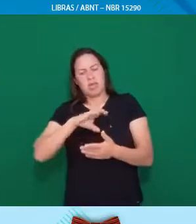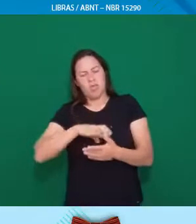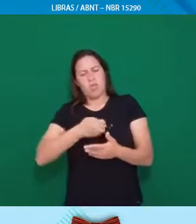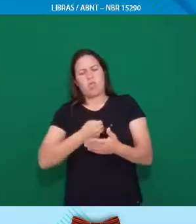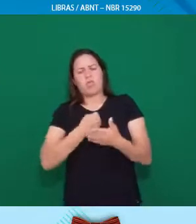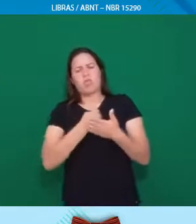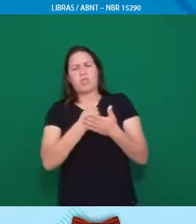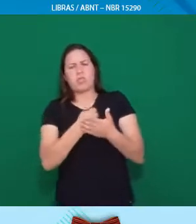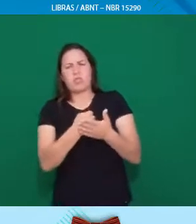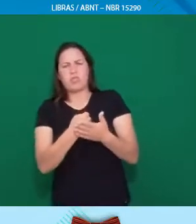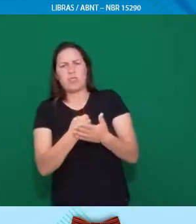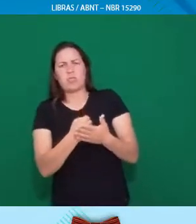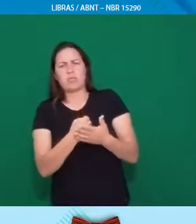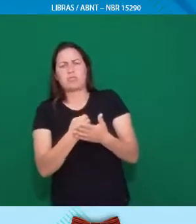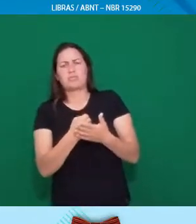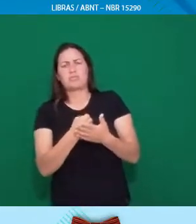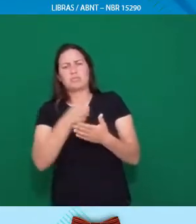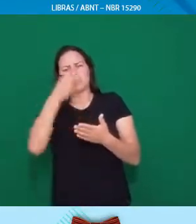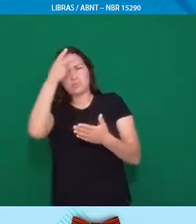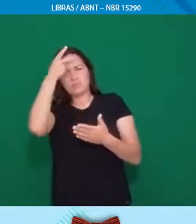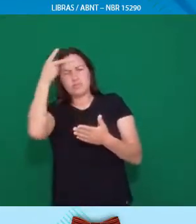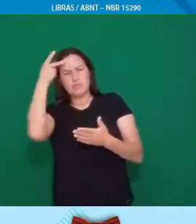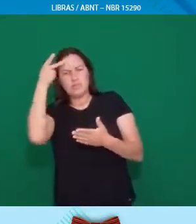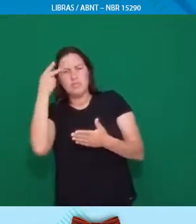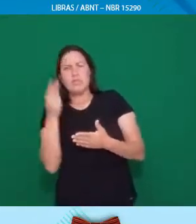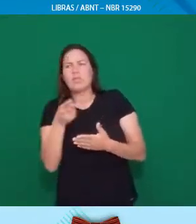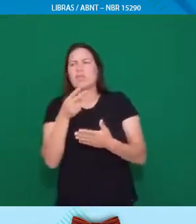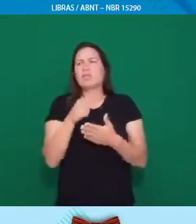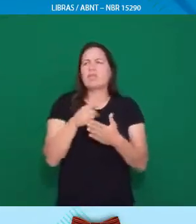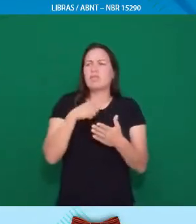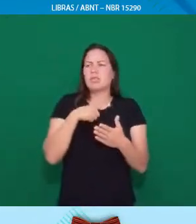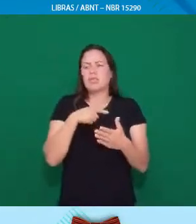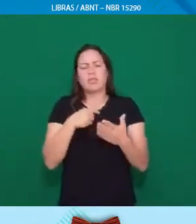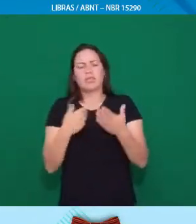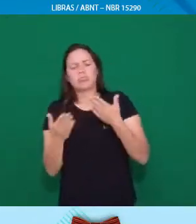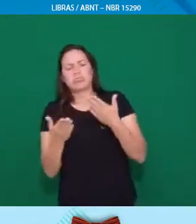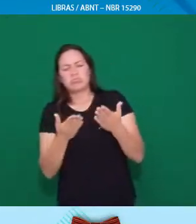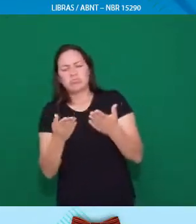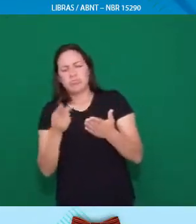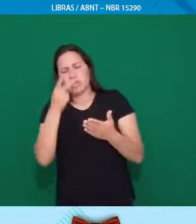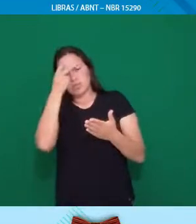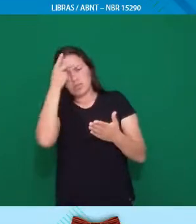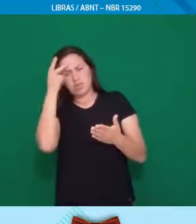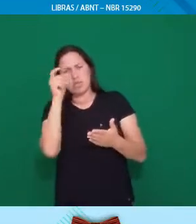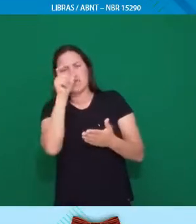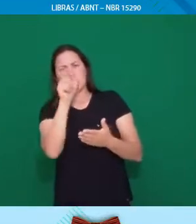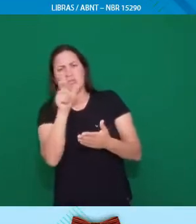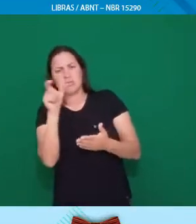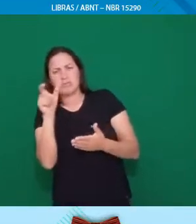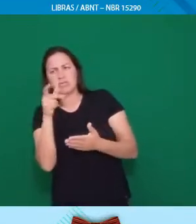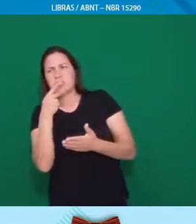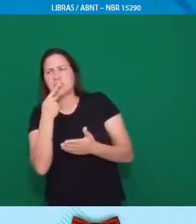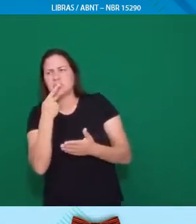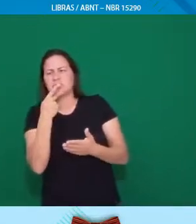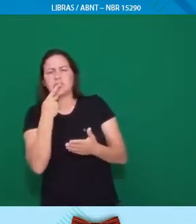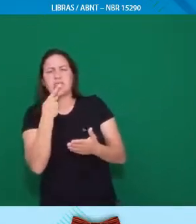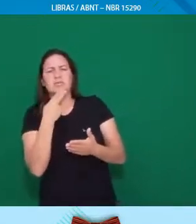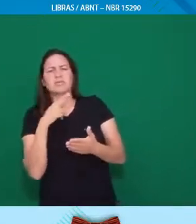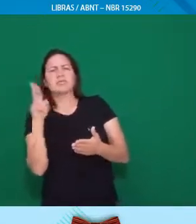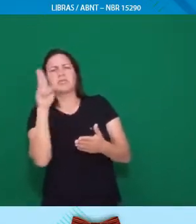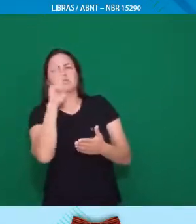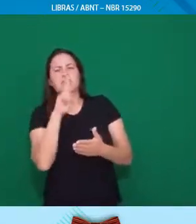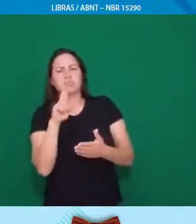uma orgulho de ter feito isso porque assim que você mantém o equilíbrio das pessoas é assim